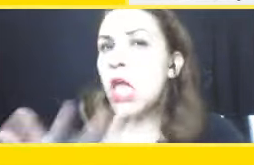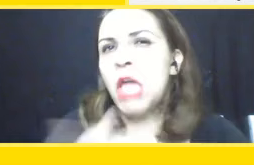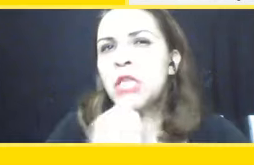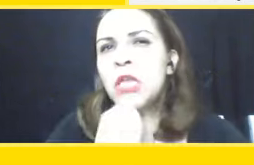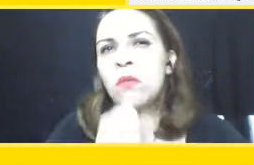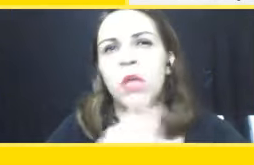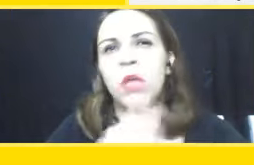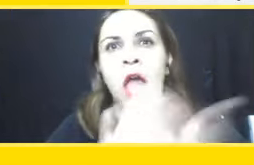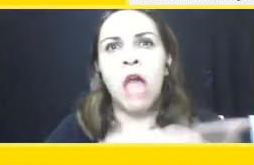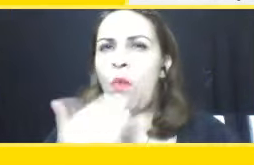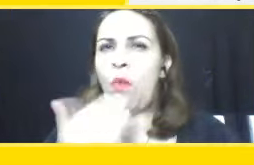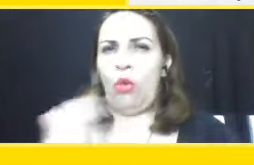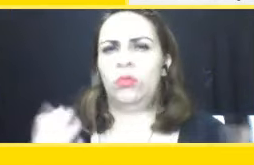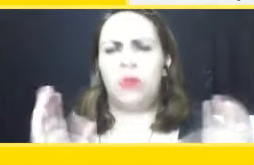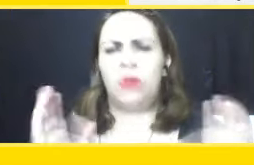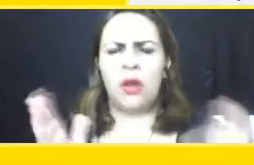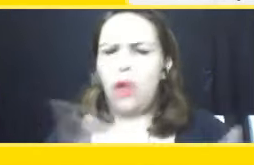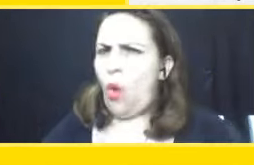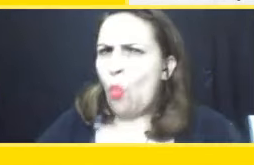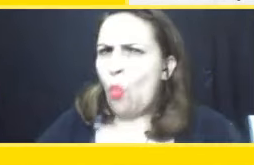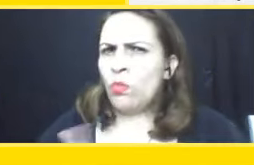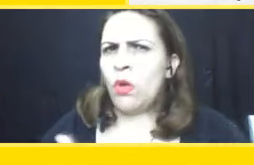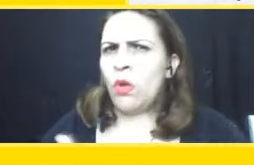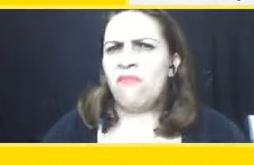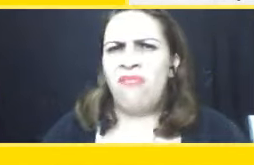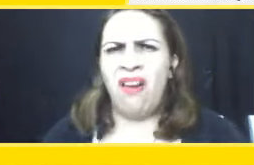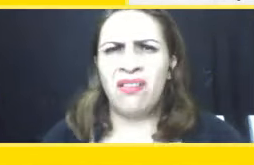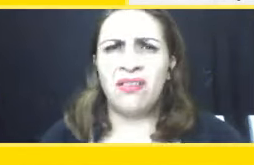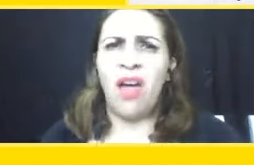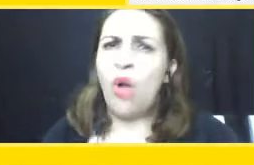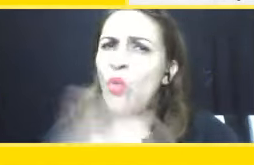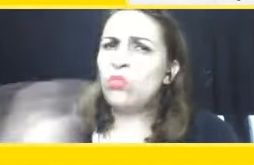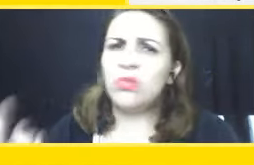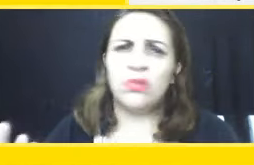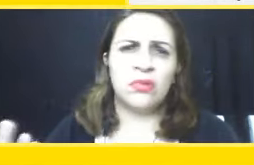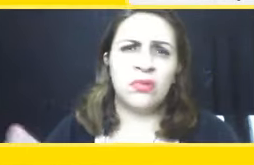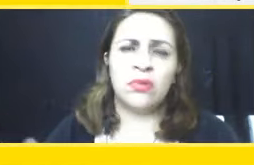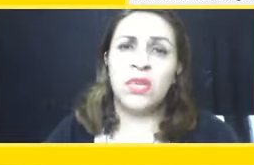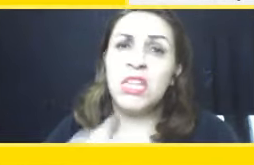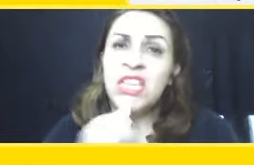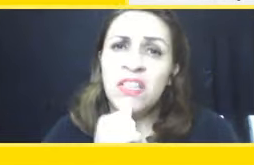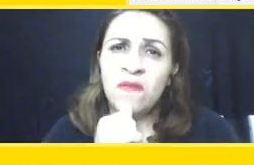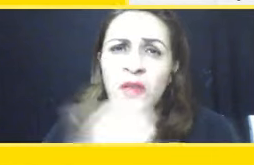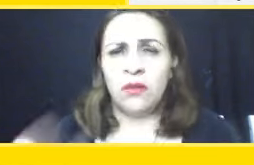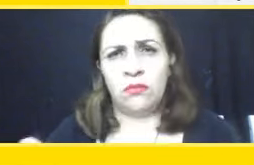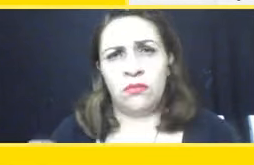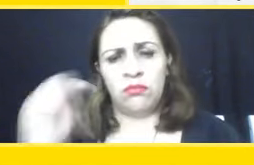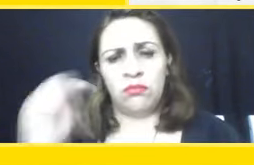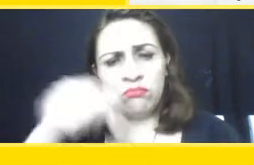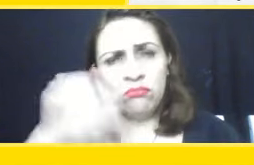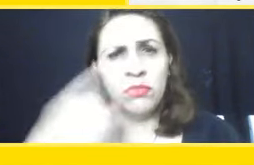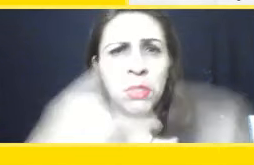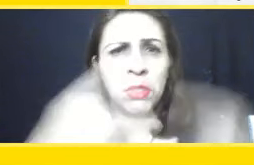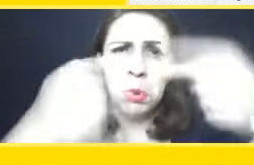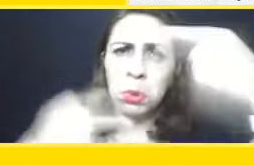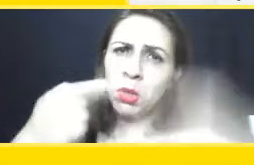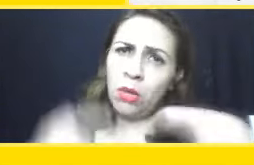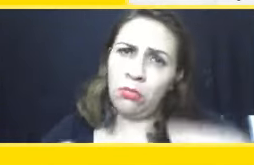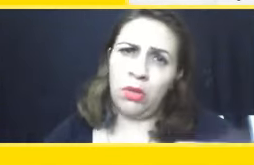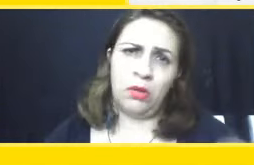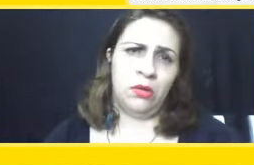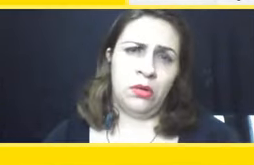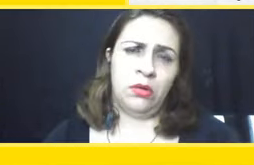nenhum óbito, certo? Mas não dá para politizar este debate, como fez